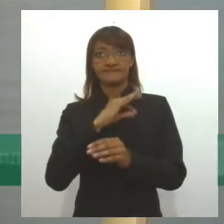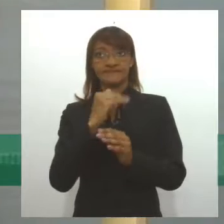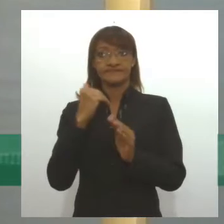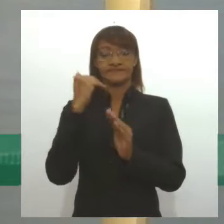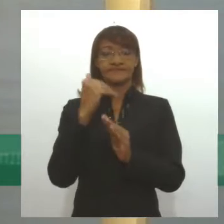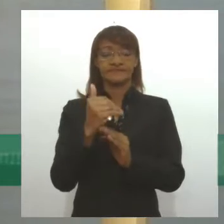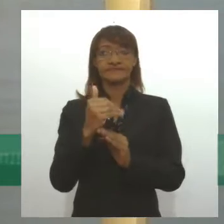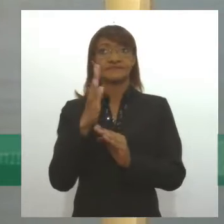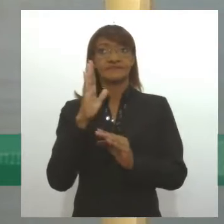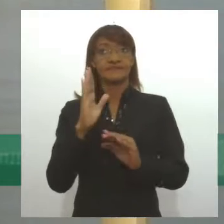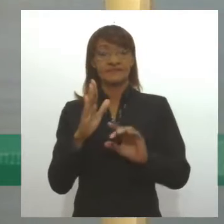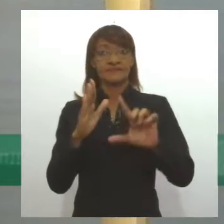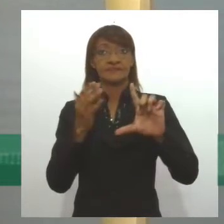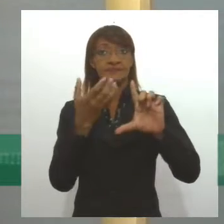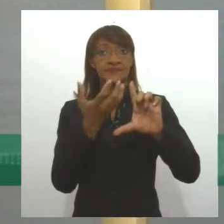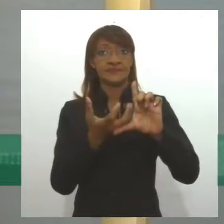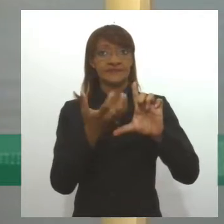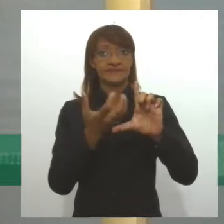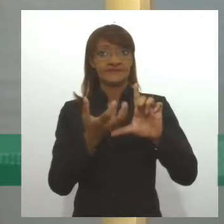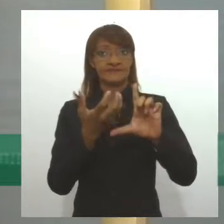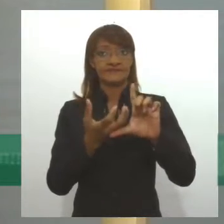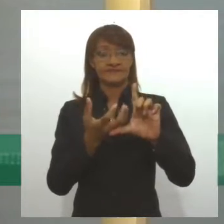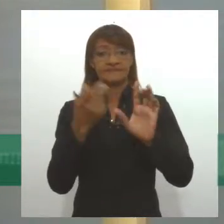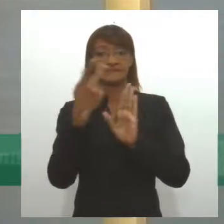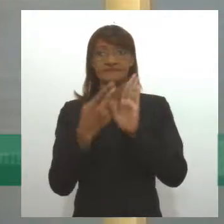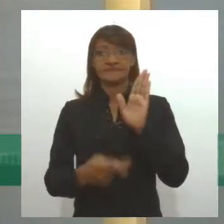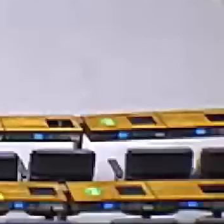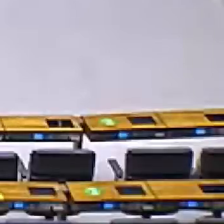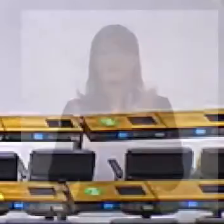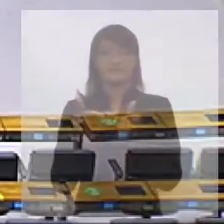Câmara no dia da aprovação do projeto de lei.